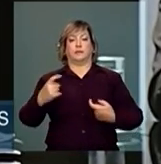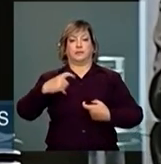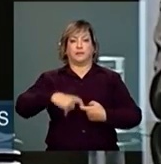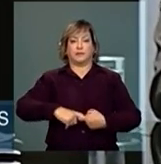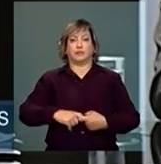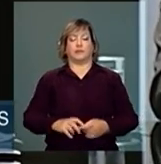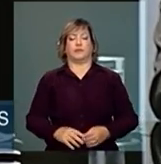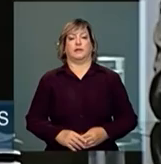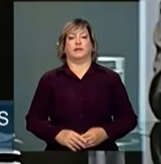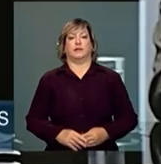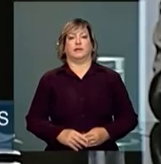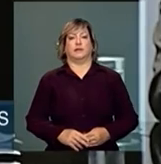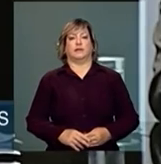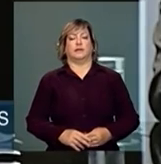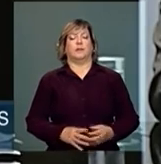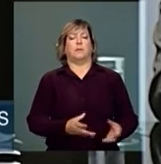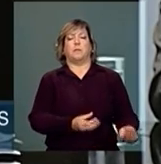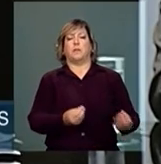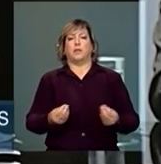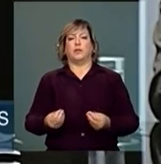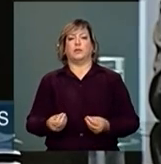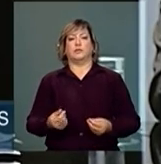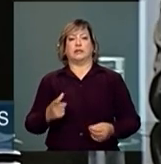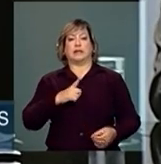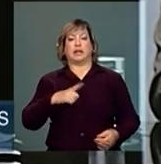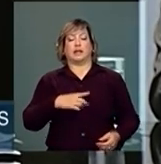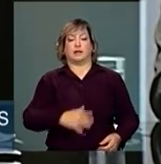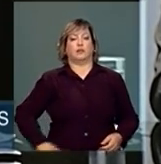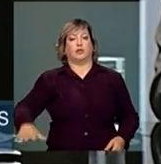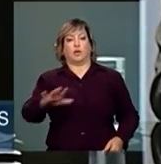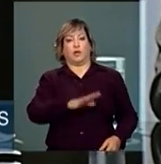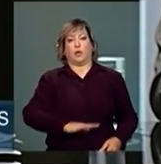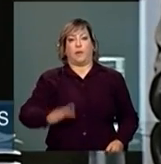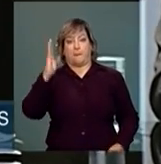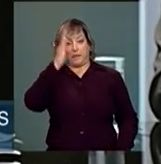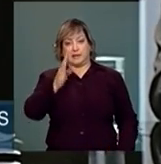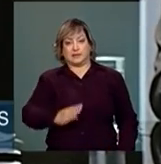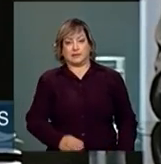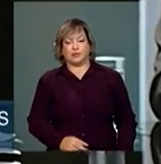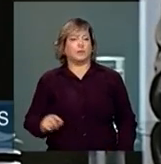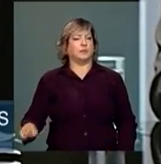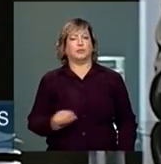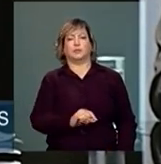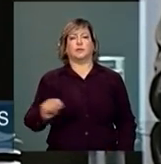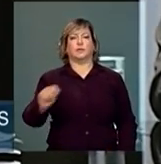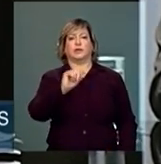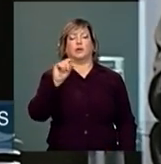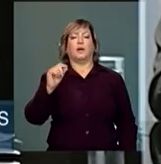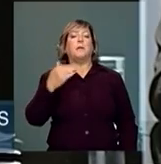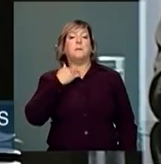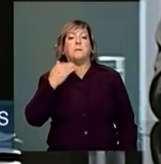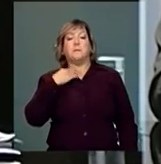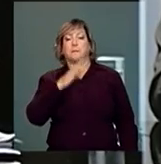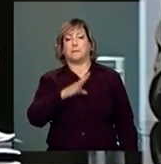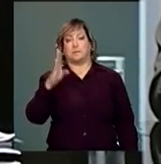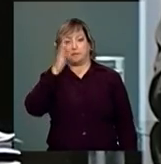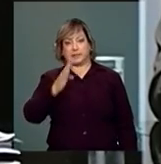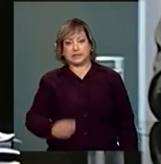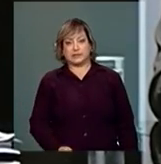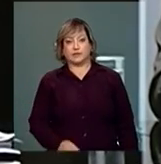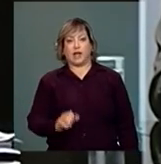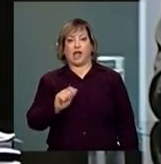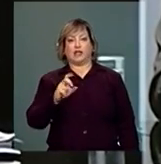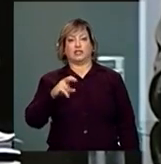parcerias imensas que temos pelo país. Em cada ponto do nosso país, as nossas agências, existe uma rede muito